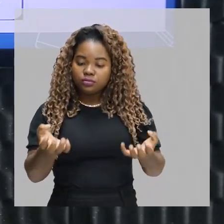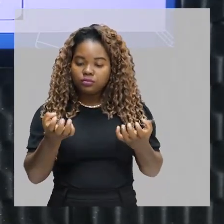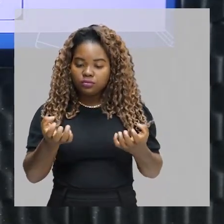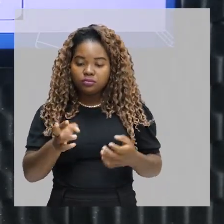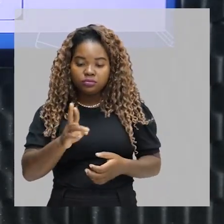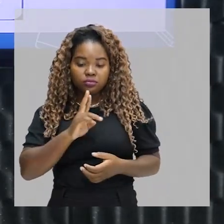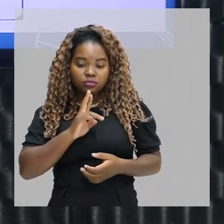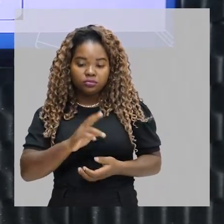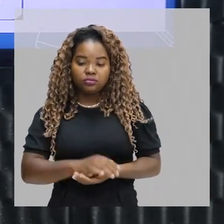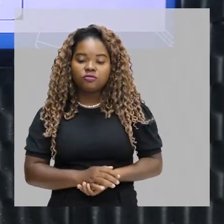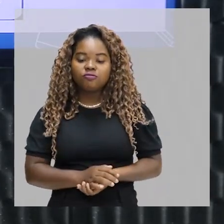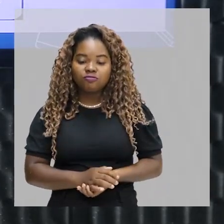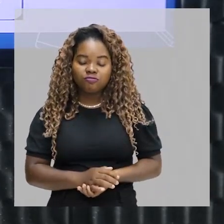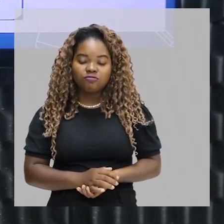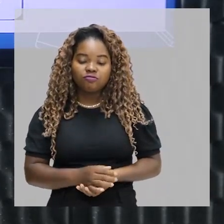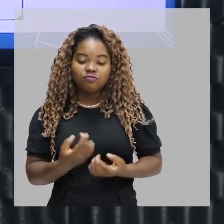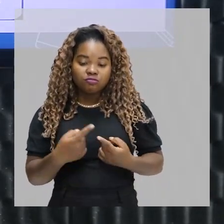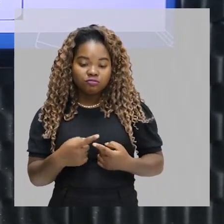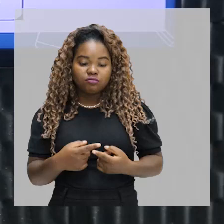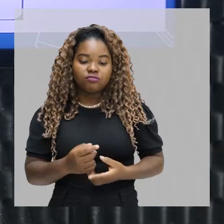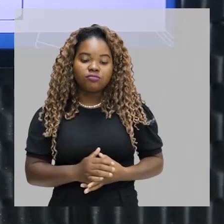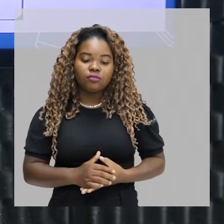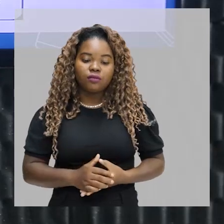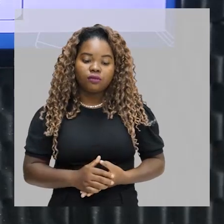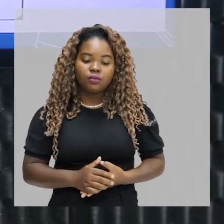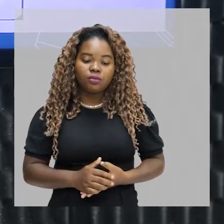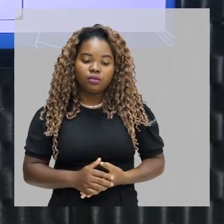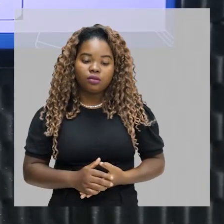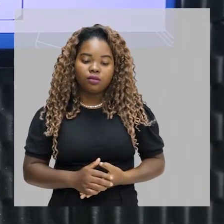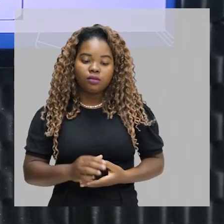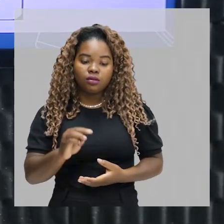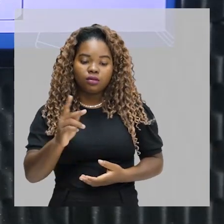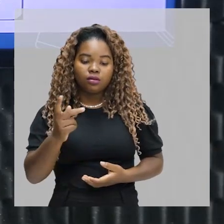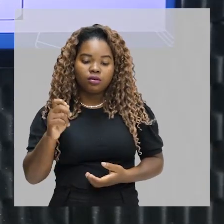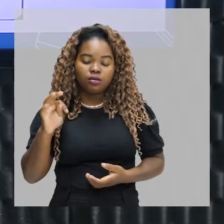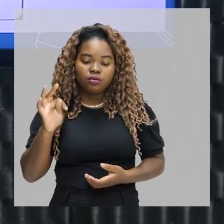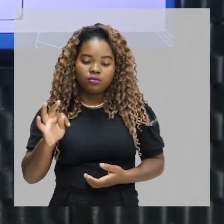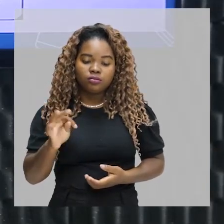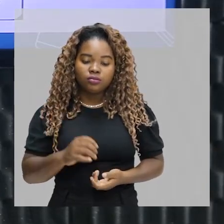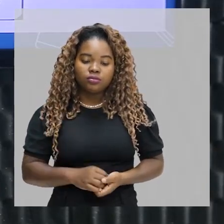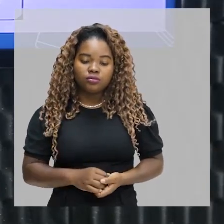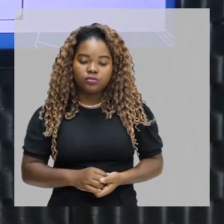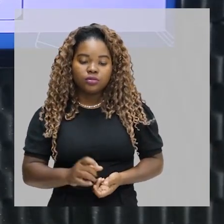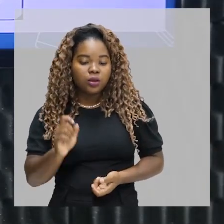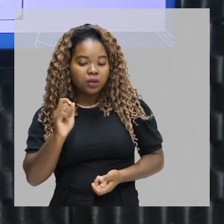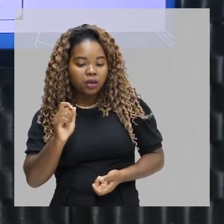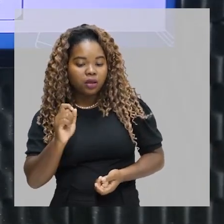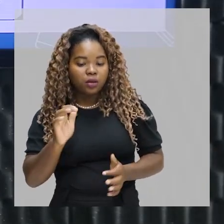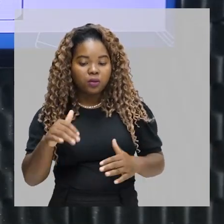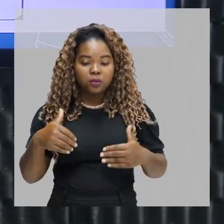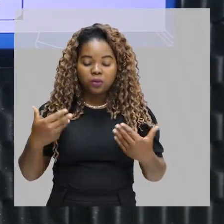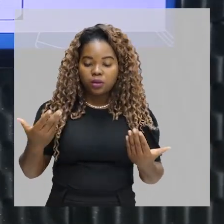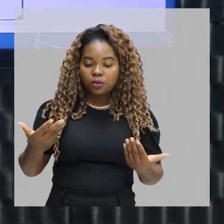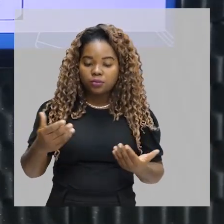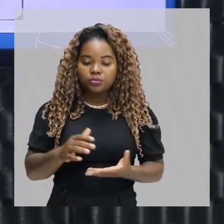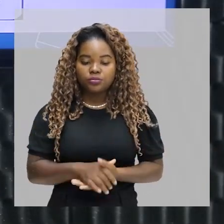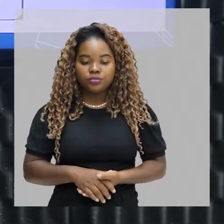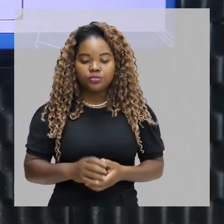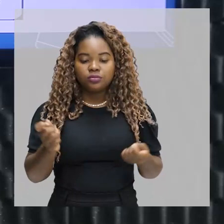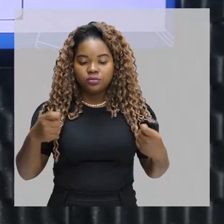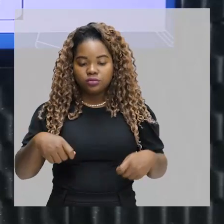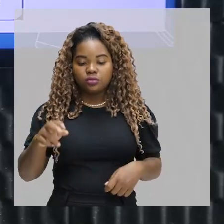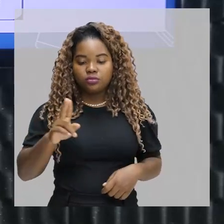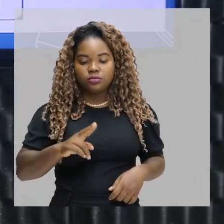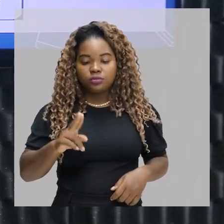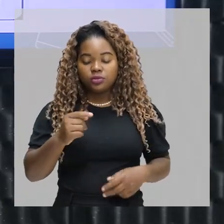receber como resposta, um motivo. Tá? What? O que? o qual. Posso usar, ele tem